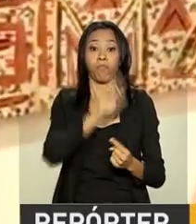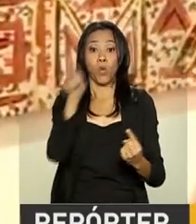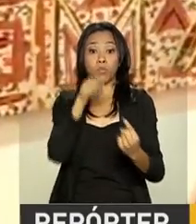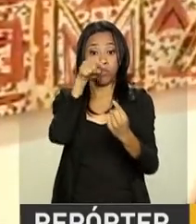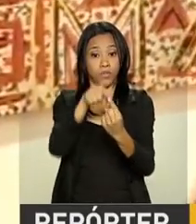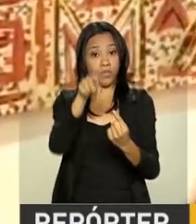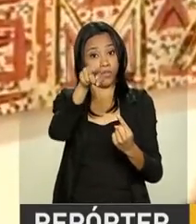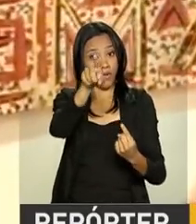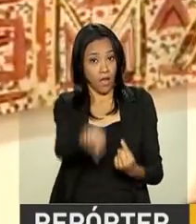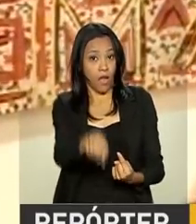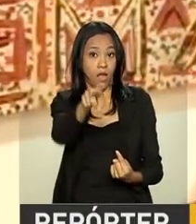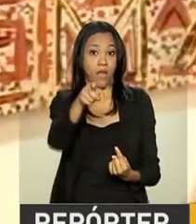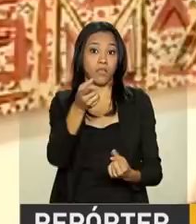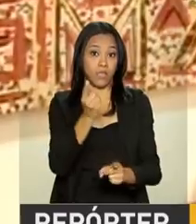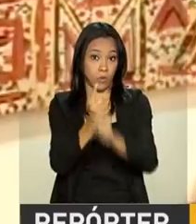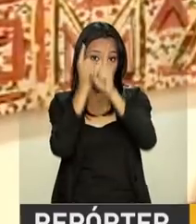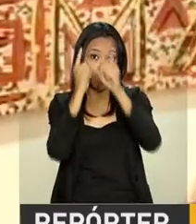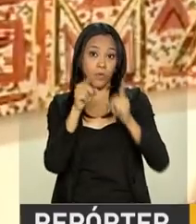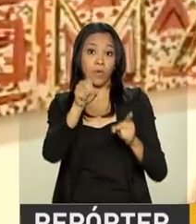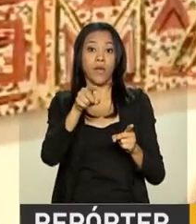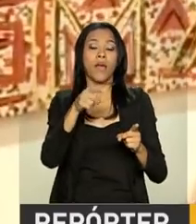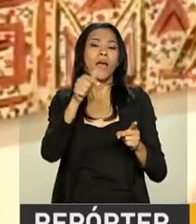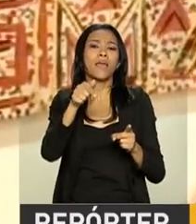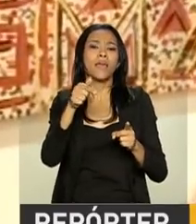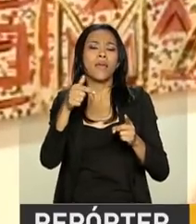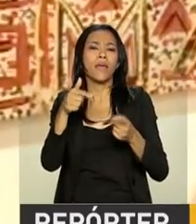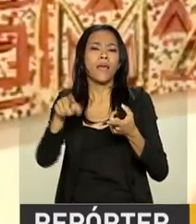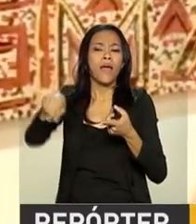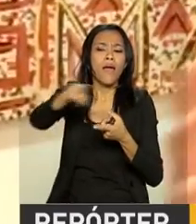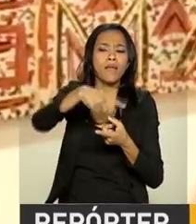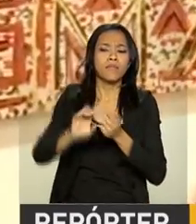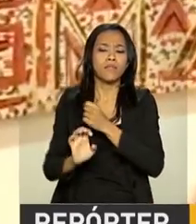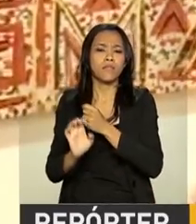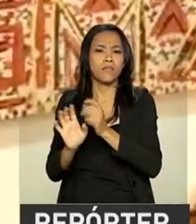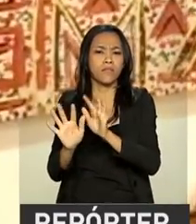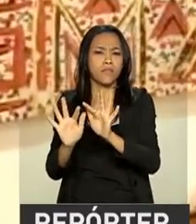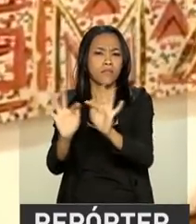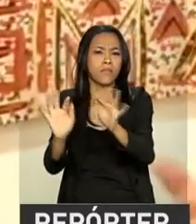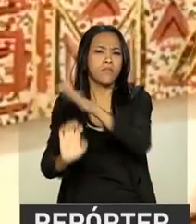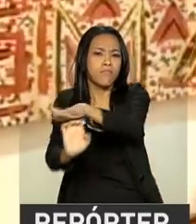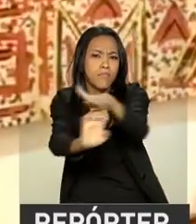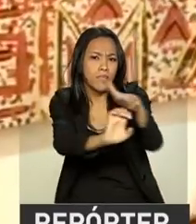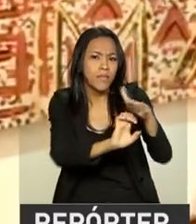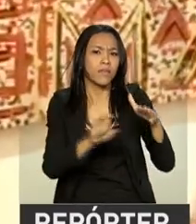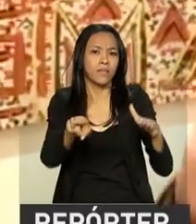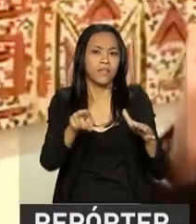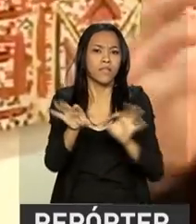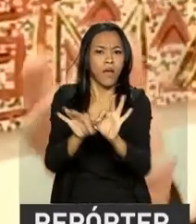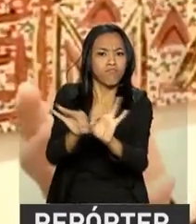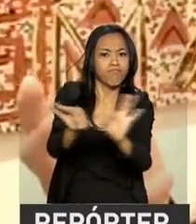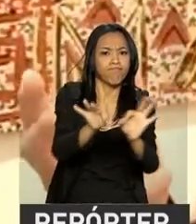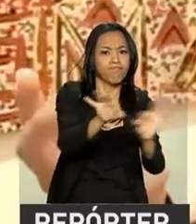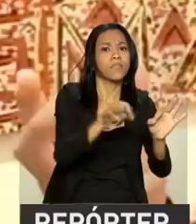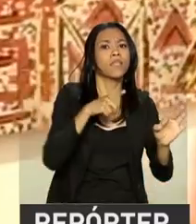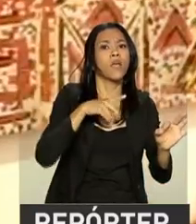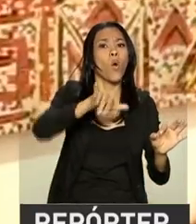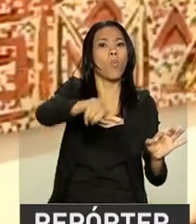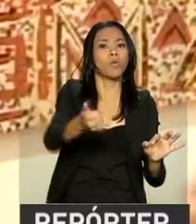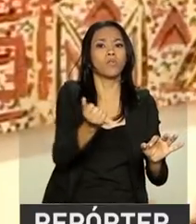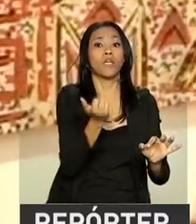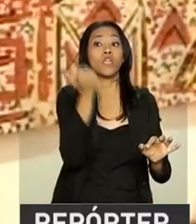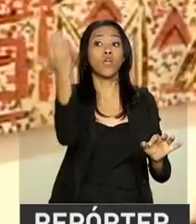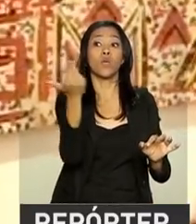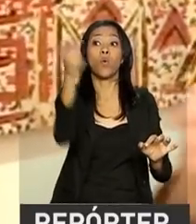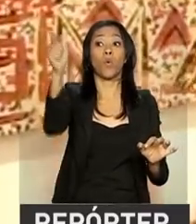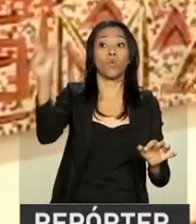que a gente mudar a mentalidade dessas startups e que elas passem sim a enxergar que existem oportunidades em outros mercados